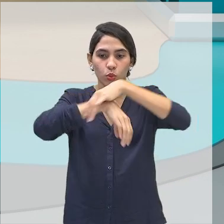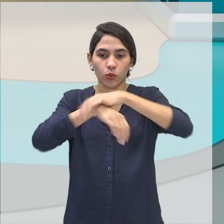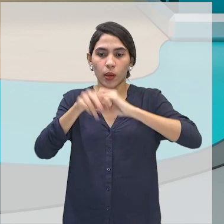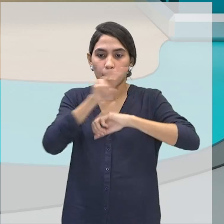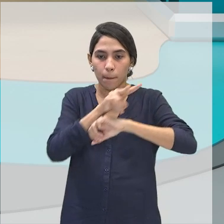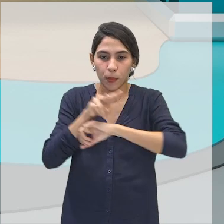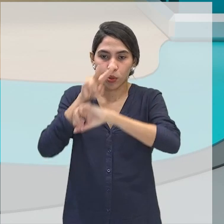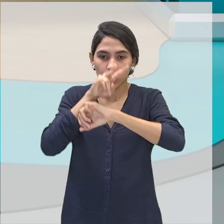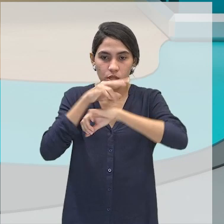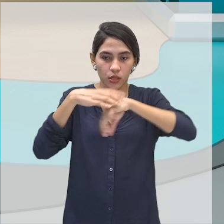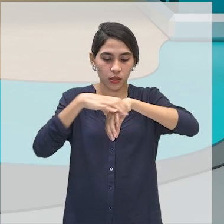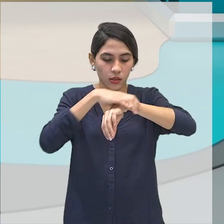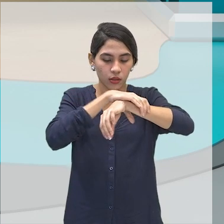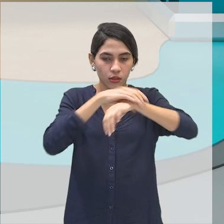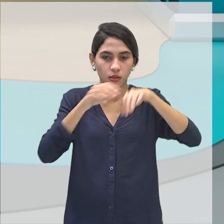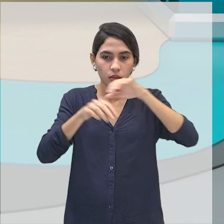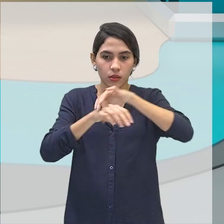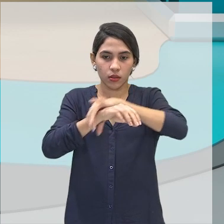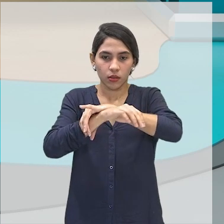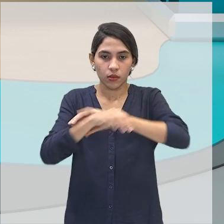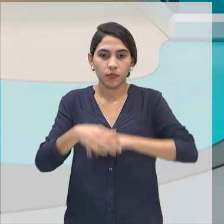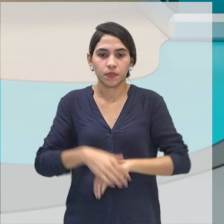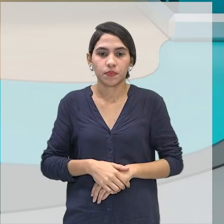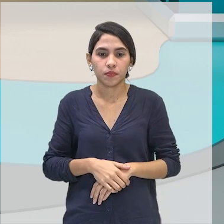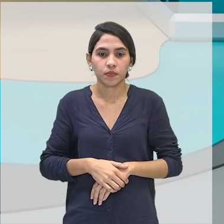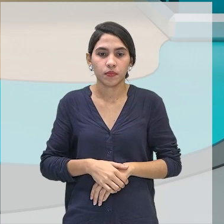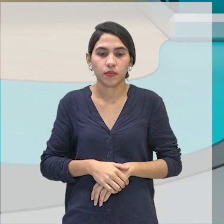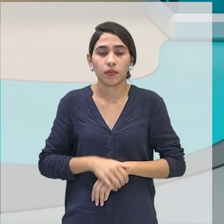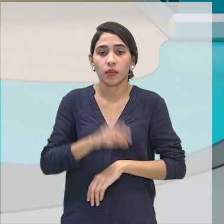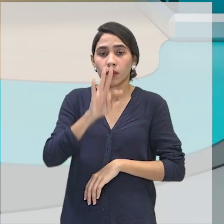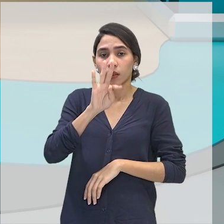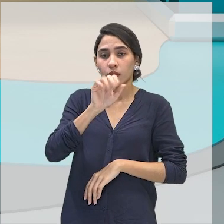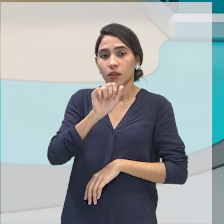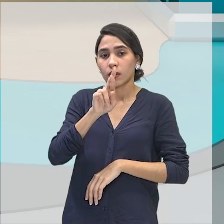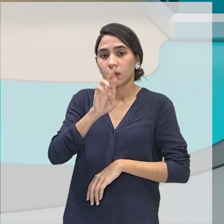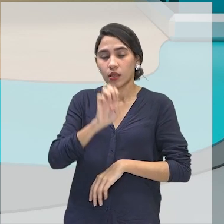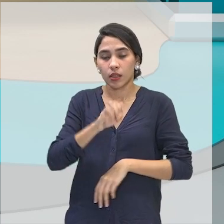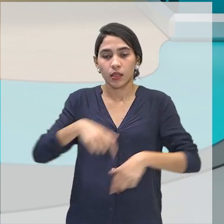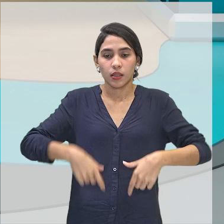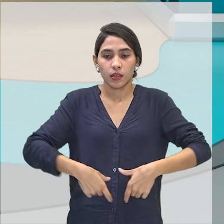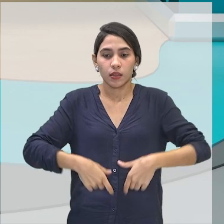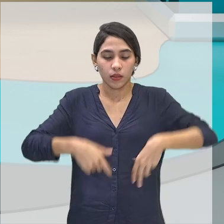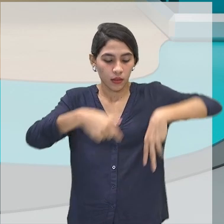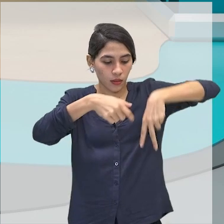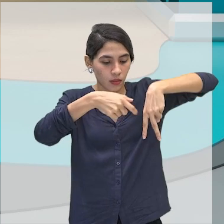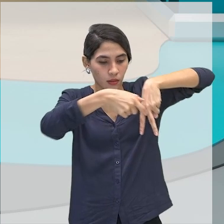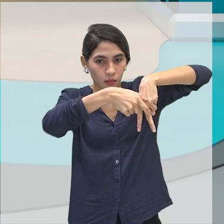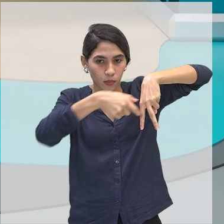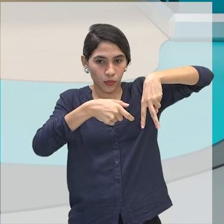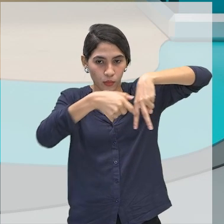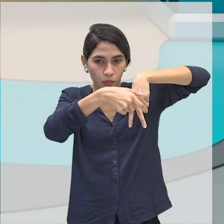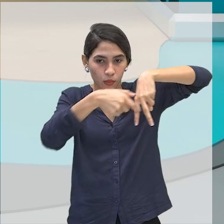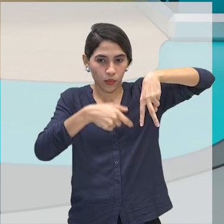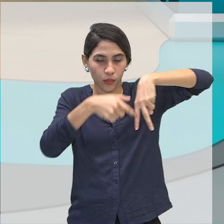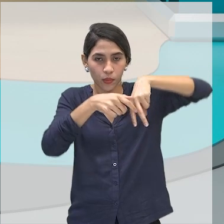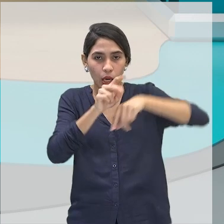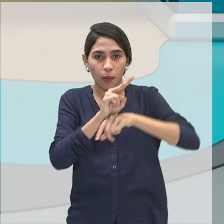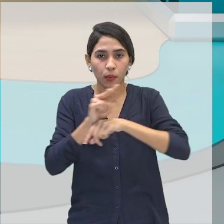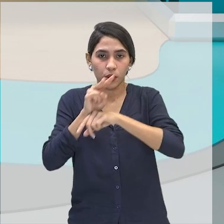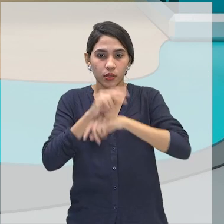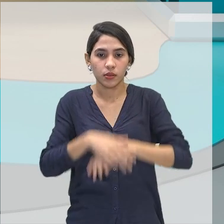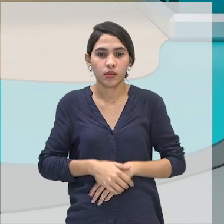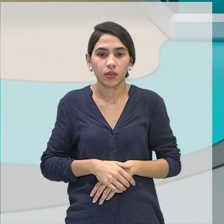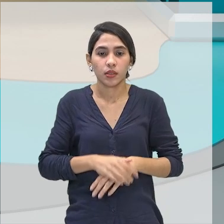a região do antebraço. Nós temos o tare, que vai proteger aqui as partes íntimas. E nós temos